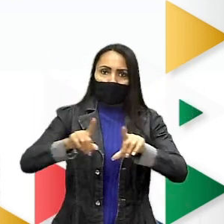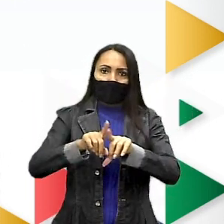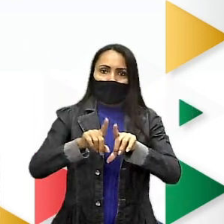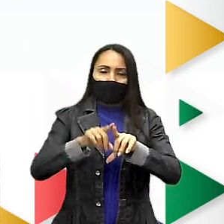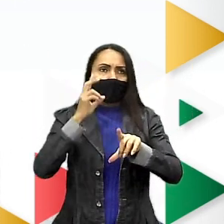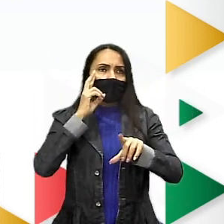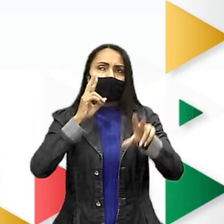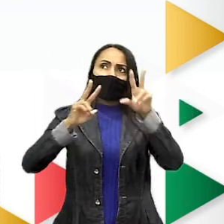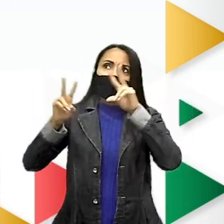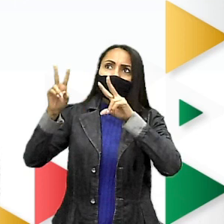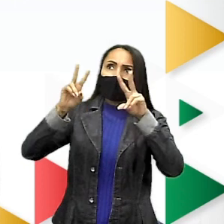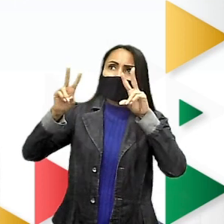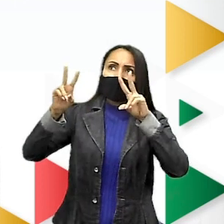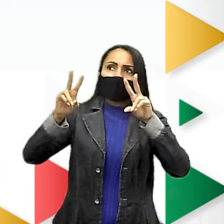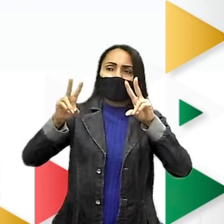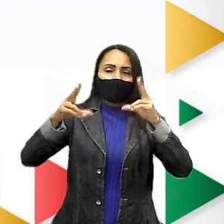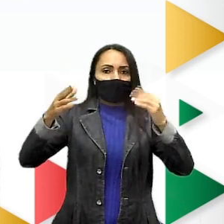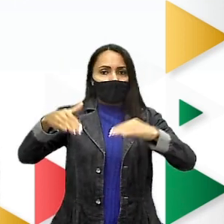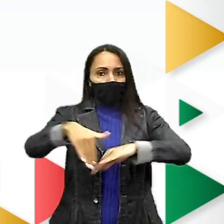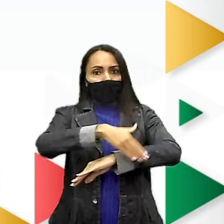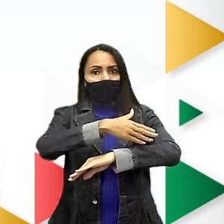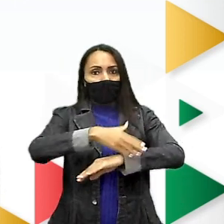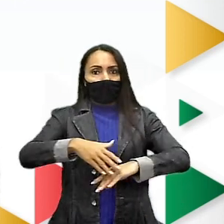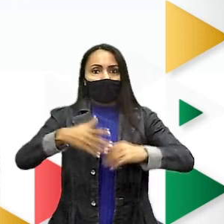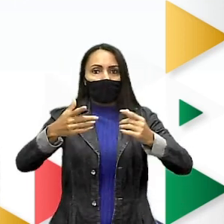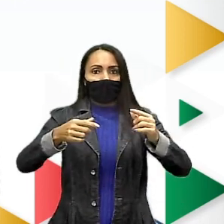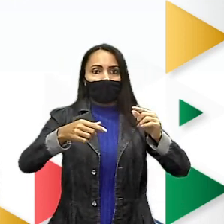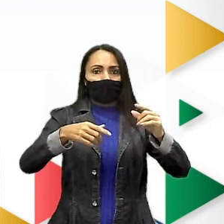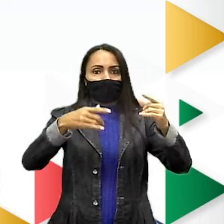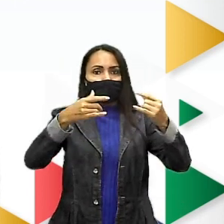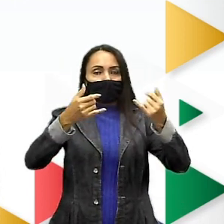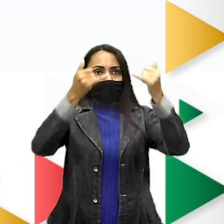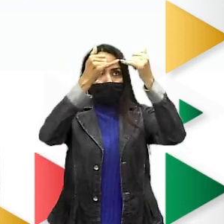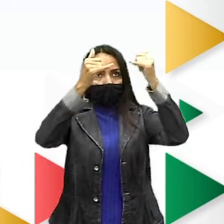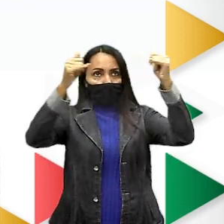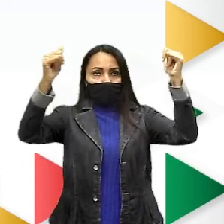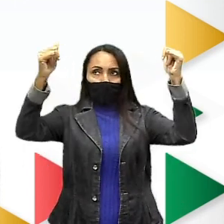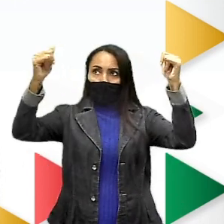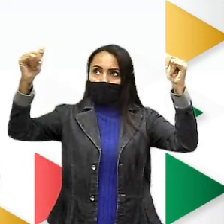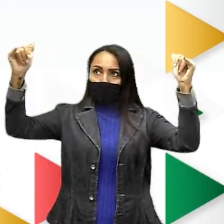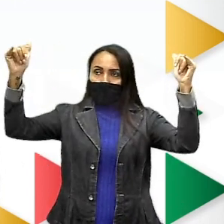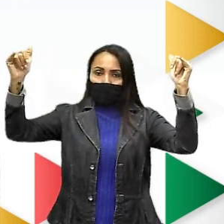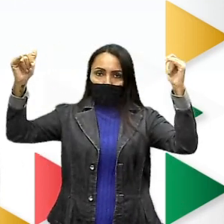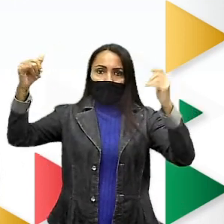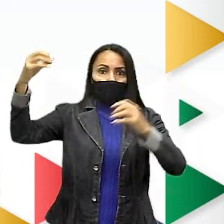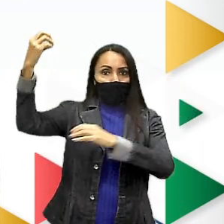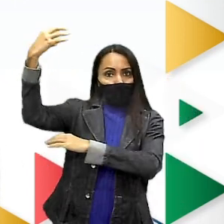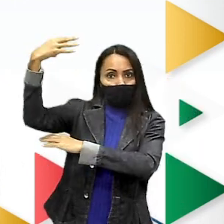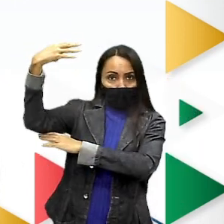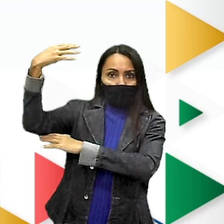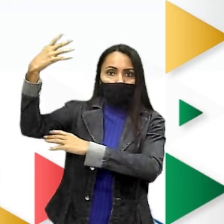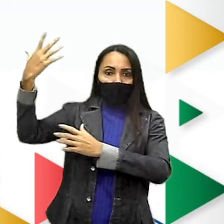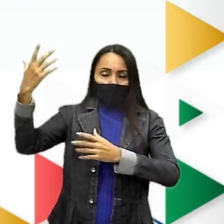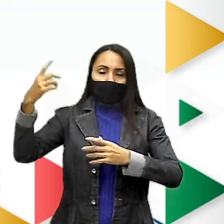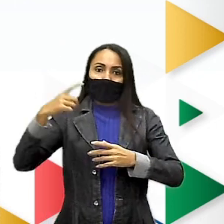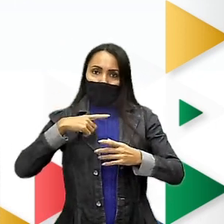você visualiza aí na rua, nesses postes imensos que passam circulando no meio da tua